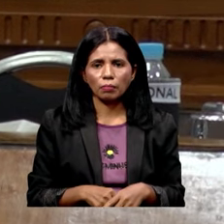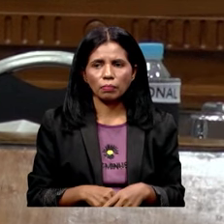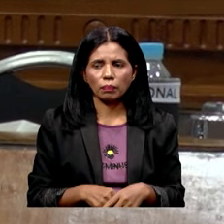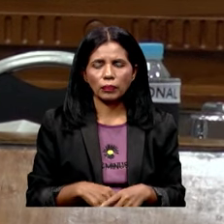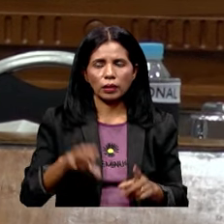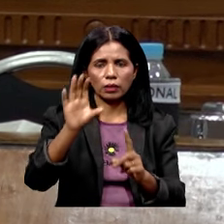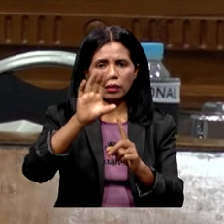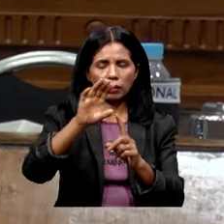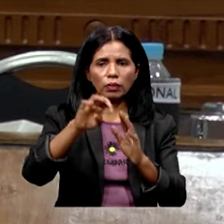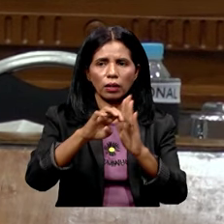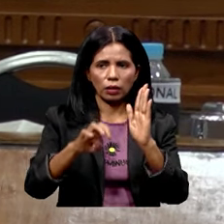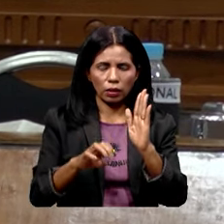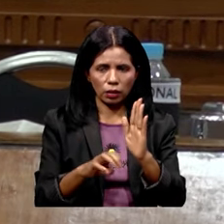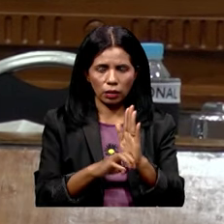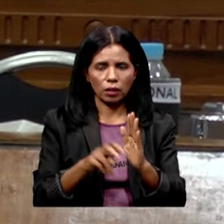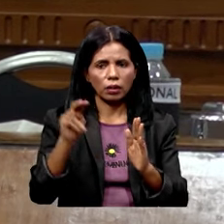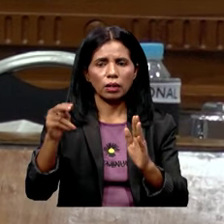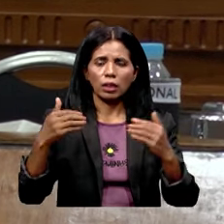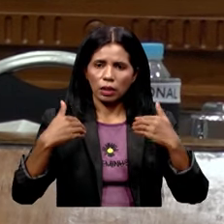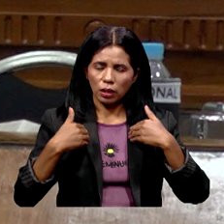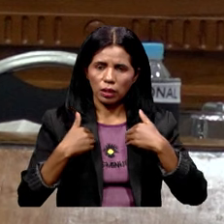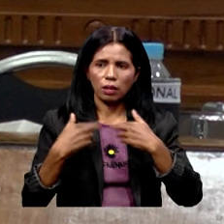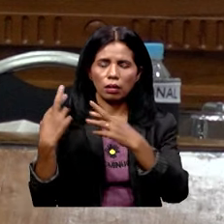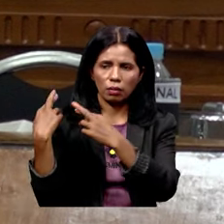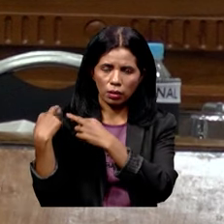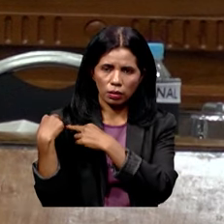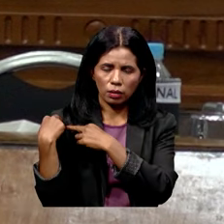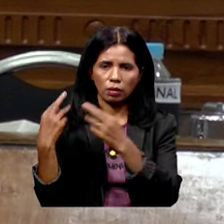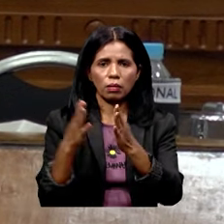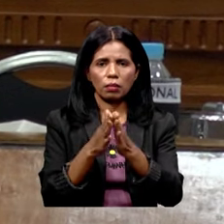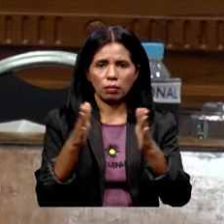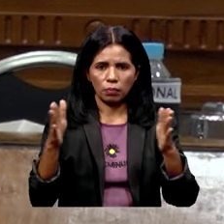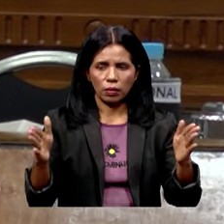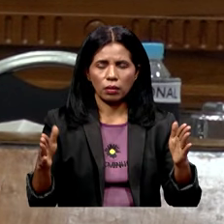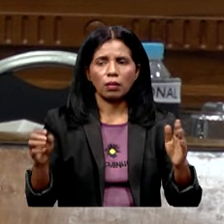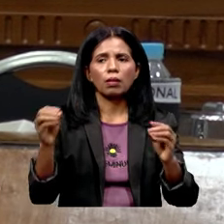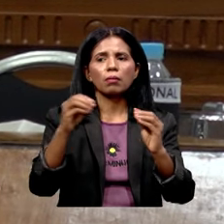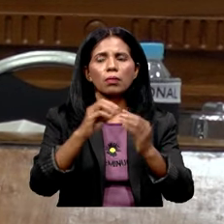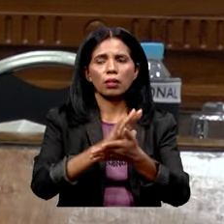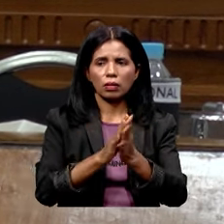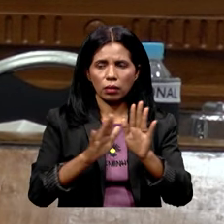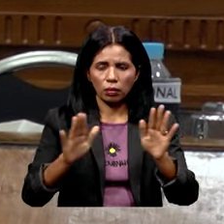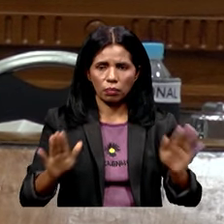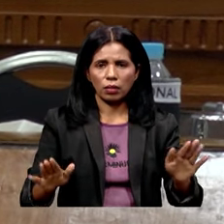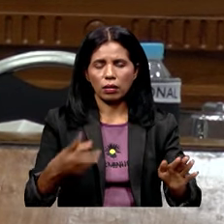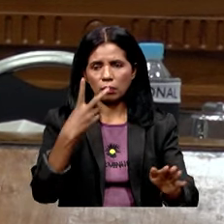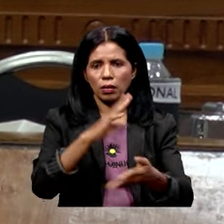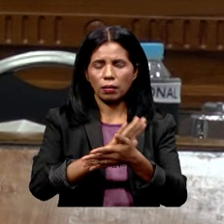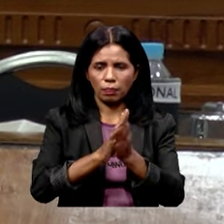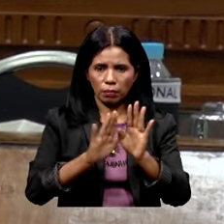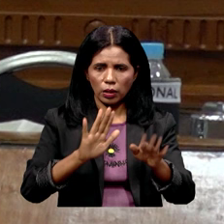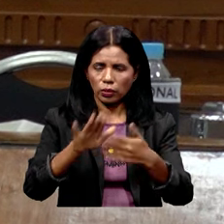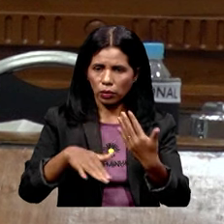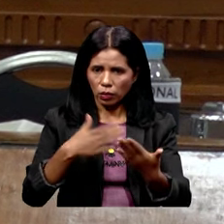chefe Estado e nia é responsável da presidente responsável da bot ba estabilidade ba reconciliação ba paz